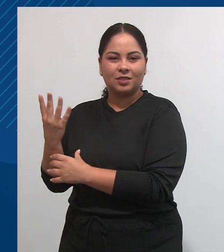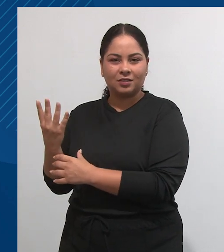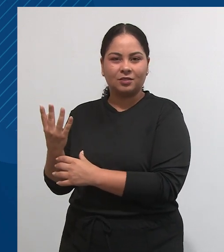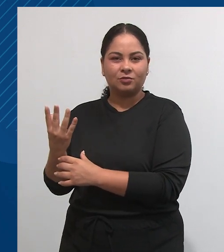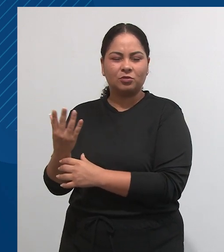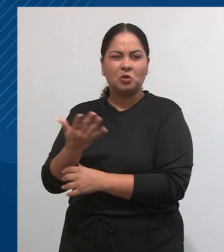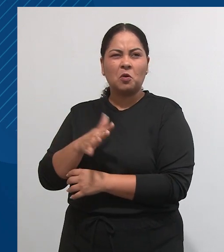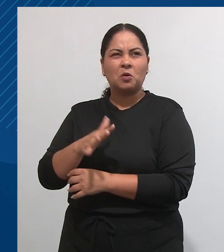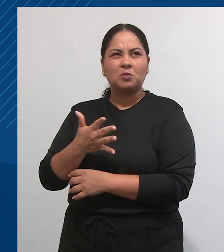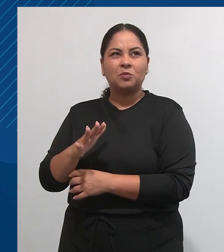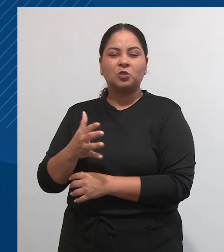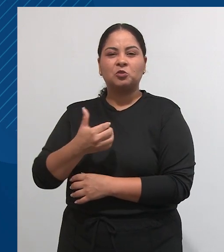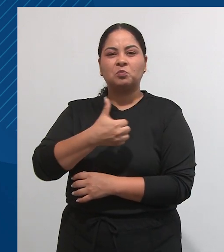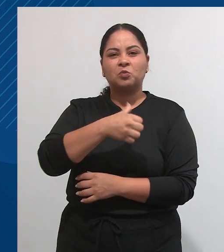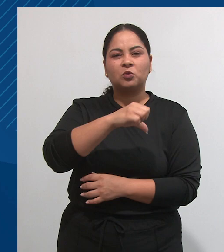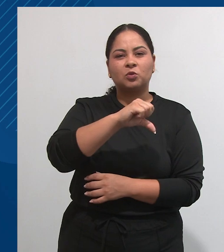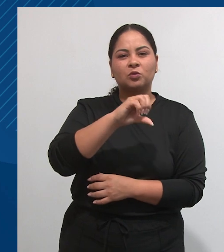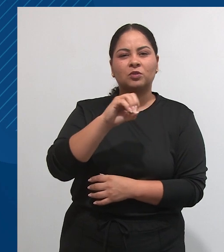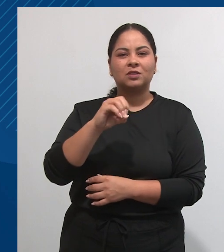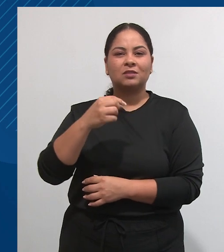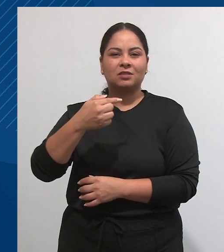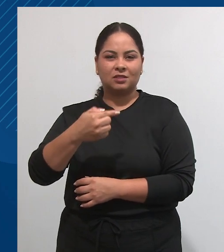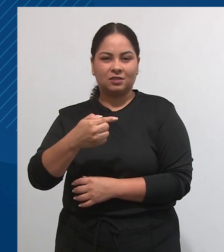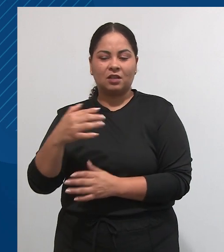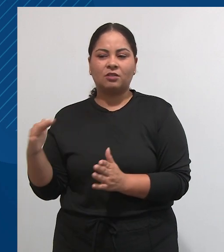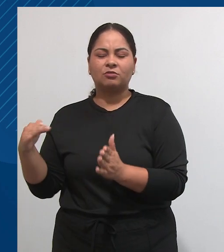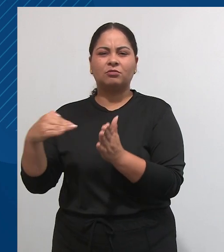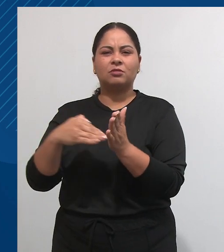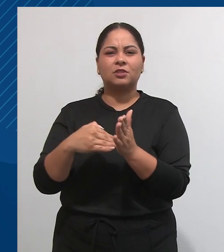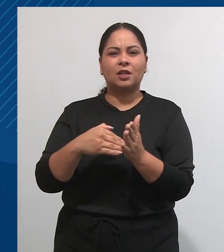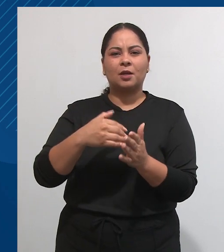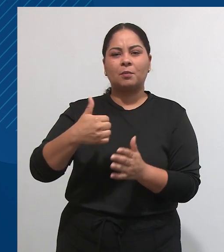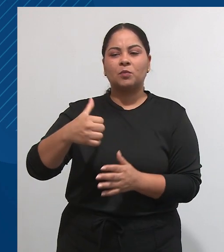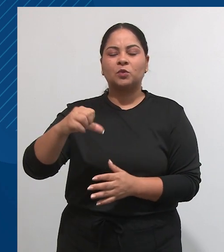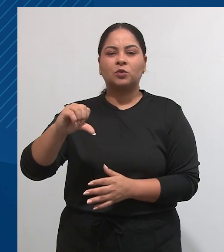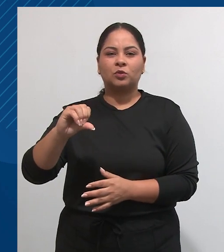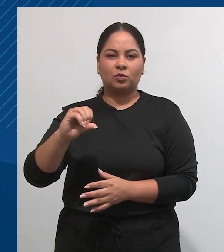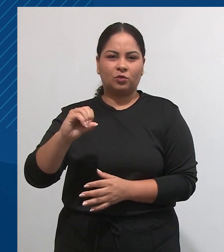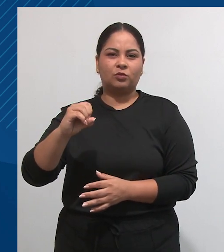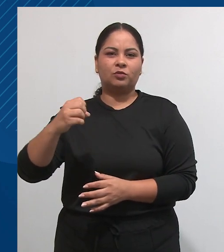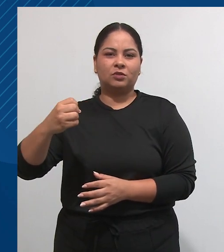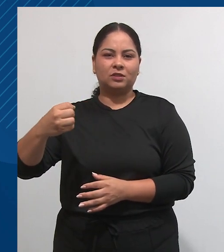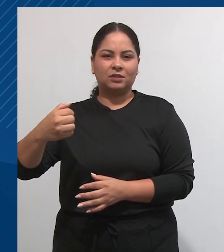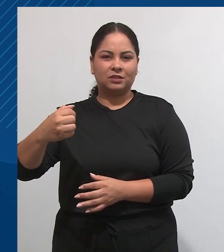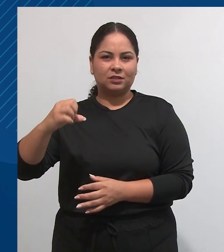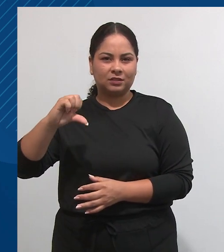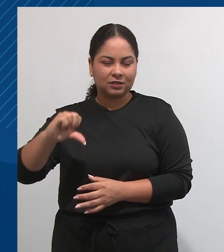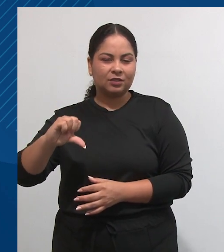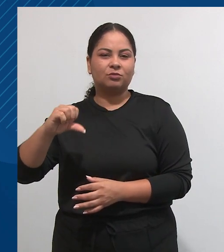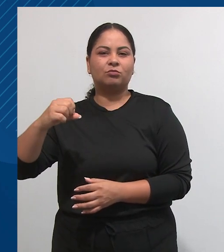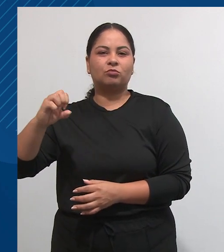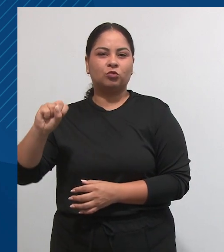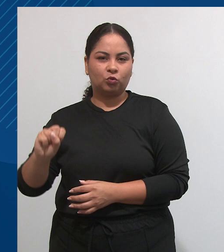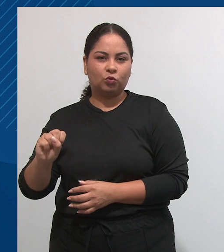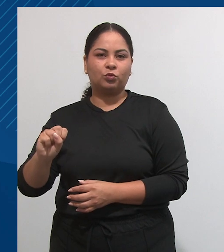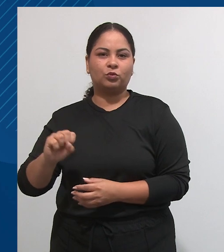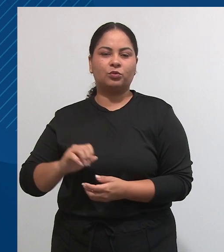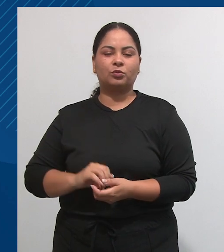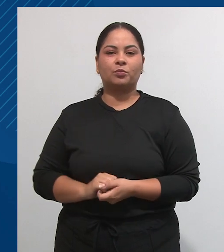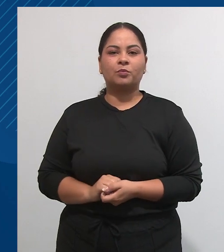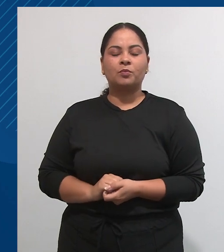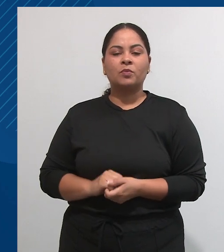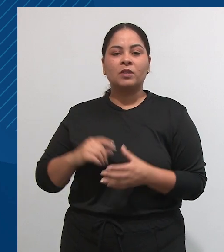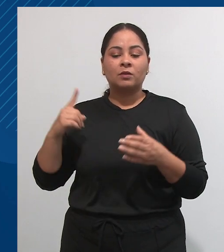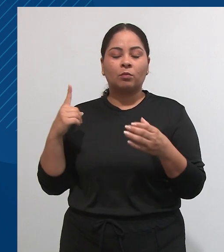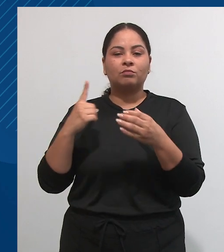dois grandes empreendimentos ligados a essa intenção nacional, né, de integração,